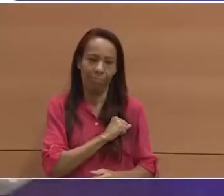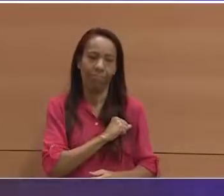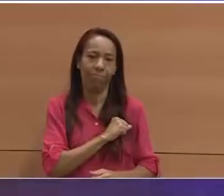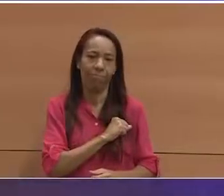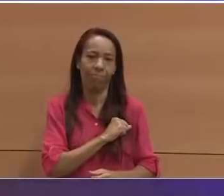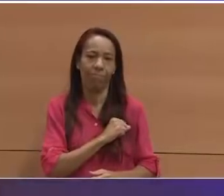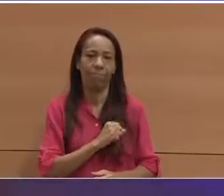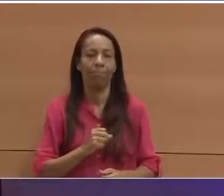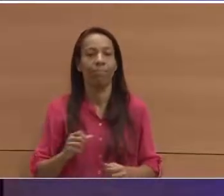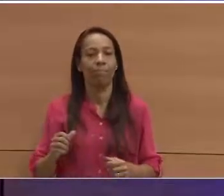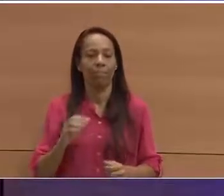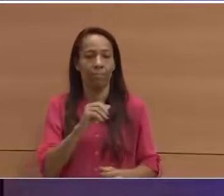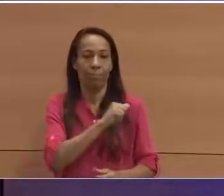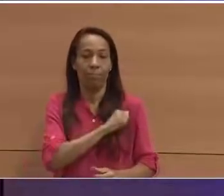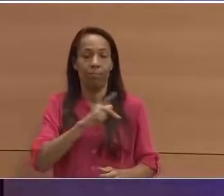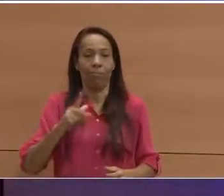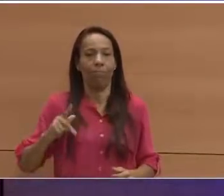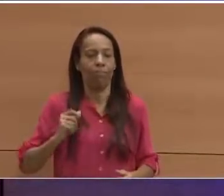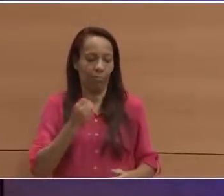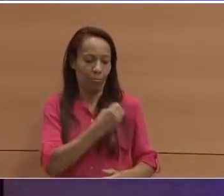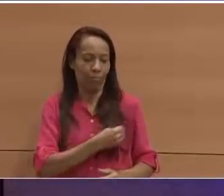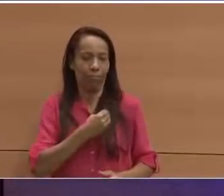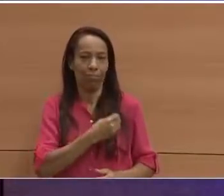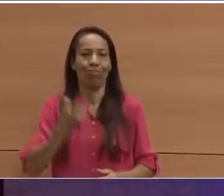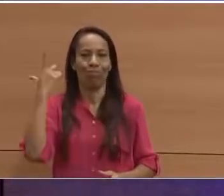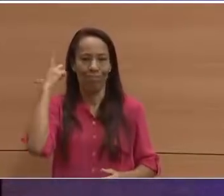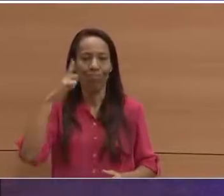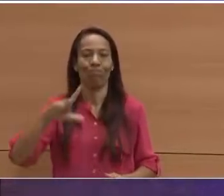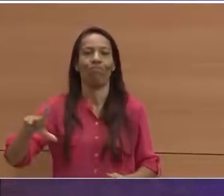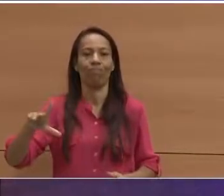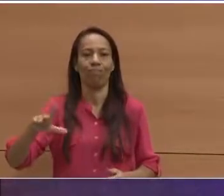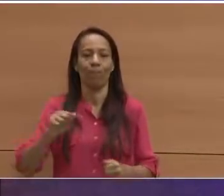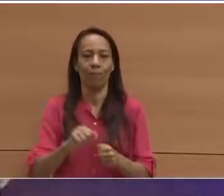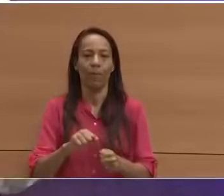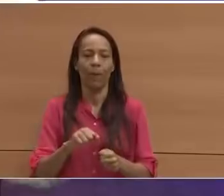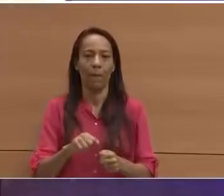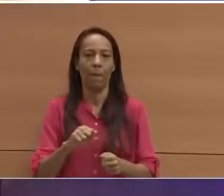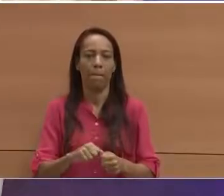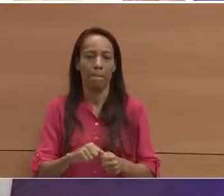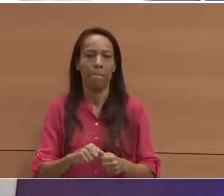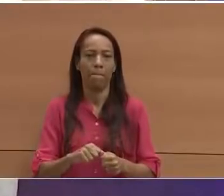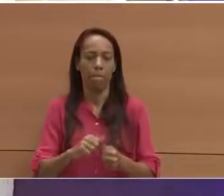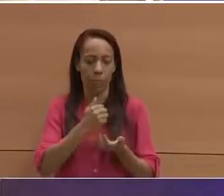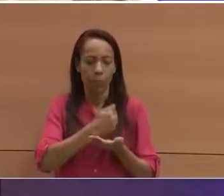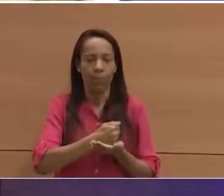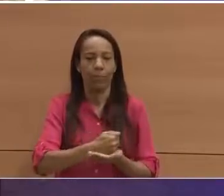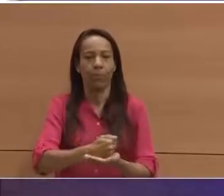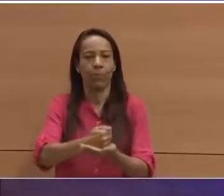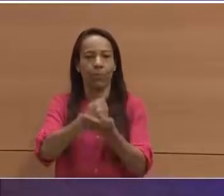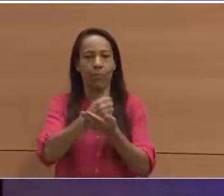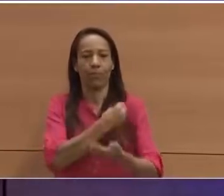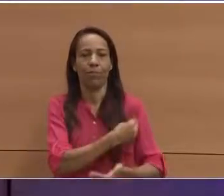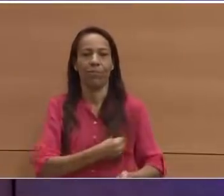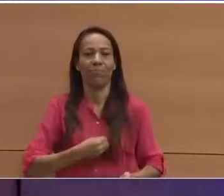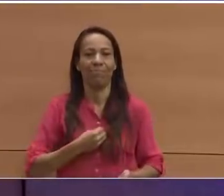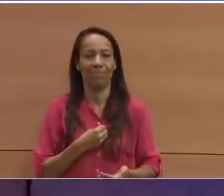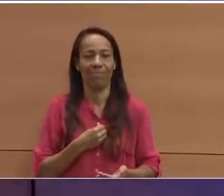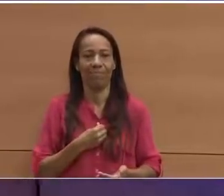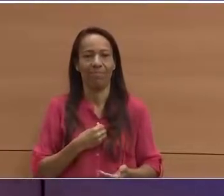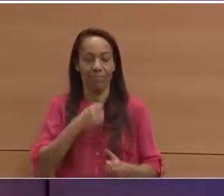a igreja em Éfeso, com a ajuda de João, se tornou uma igreja